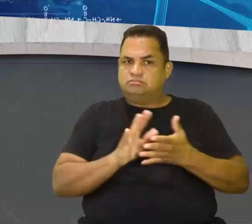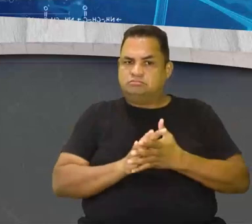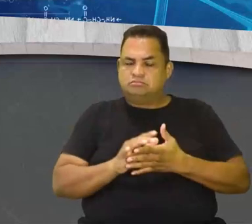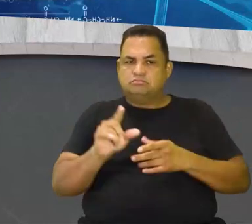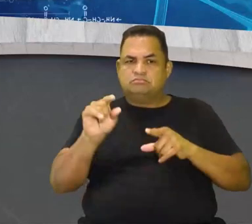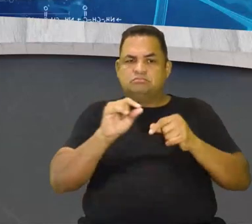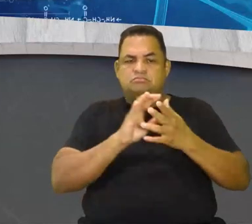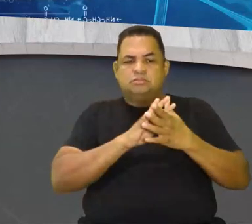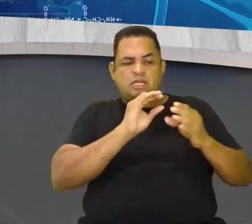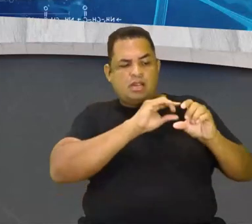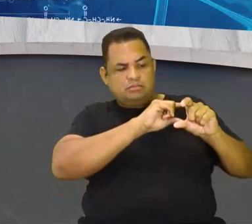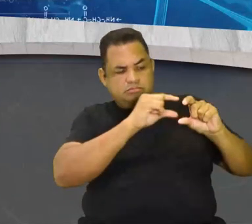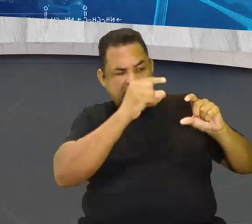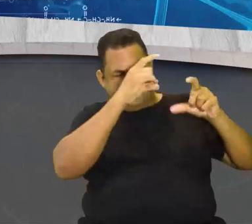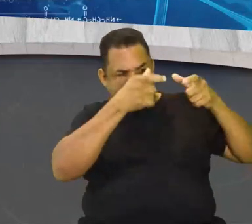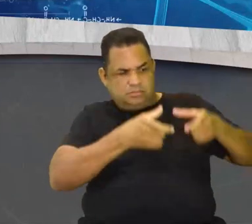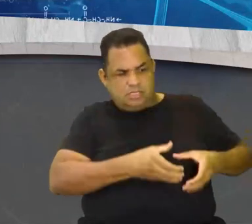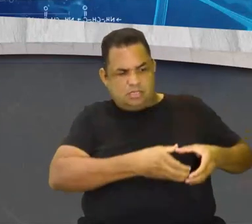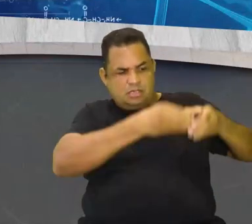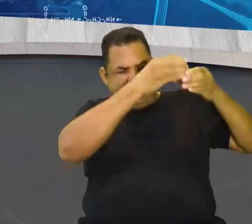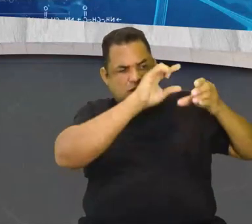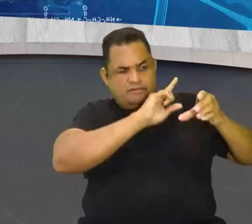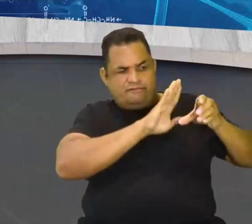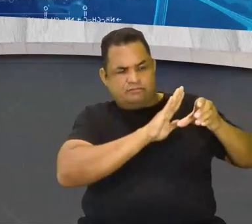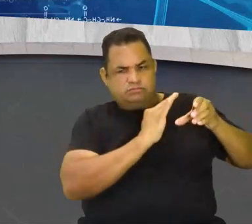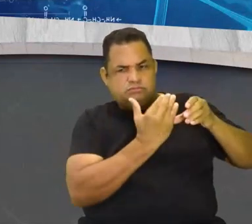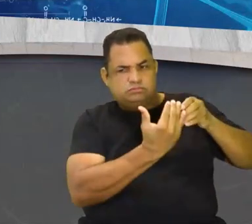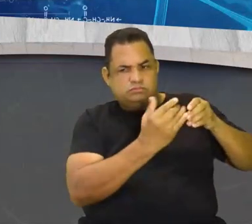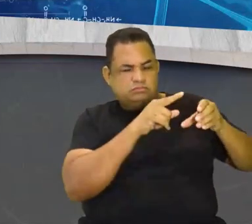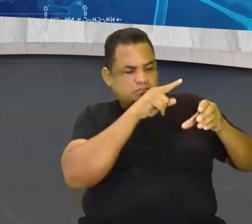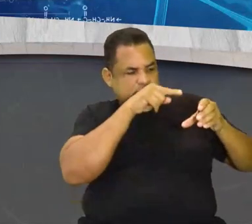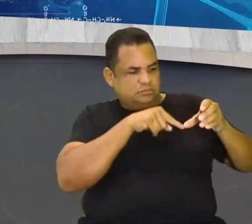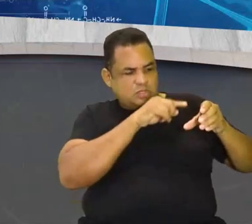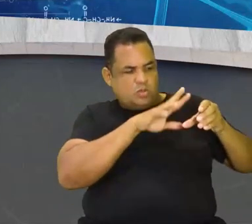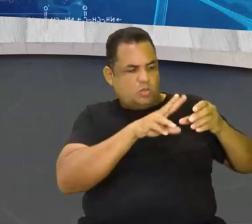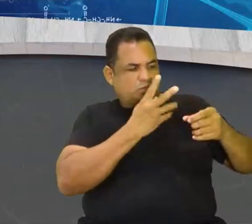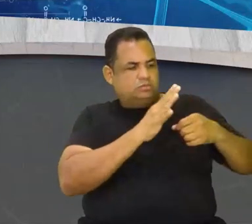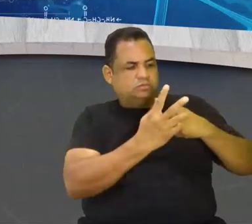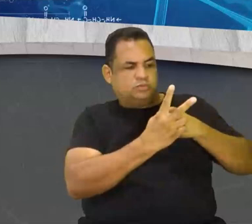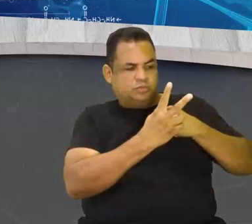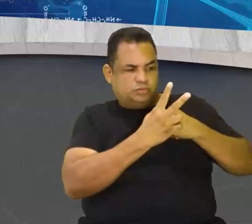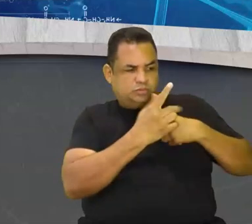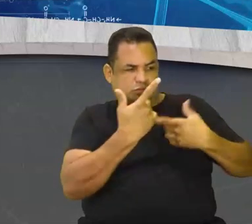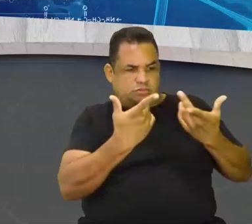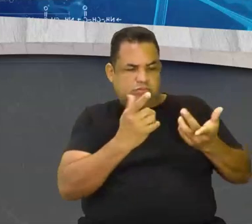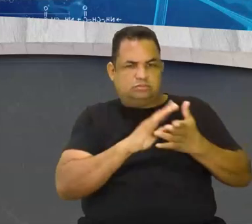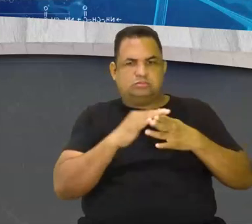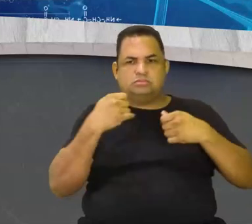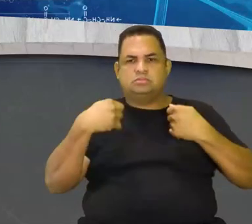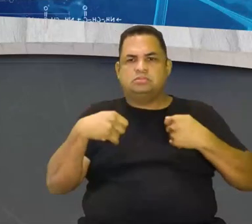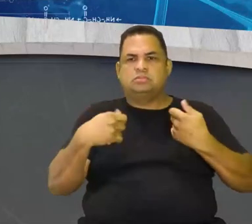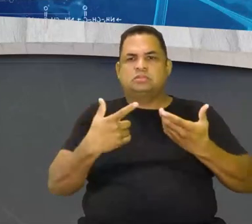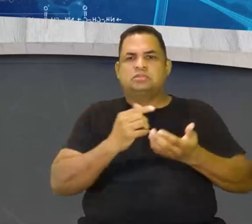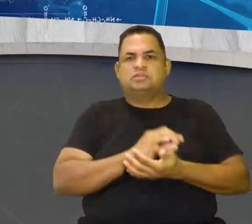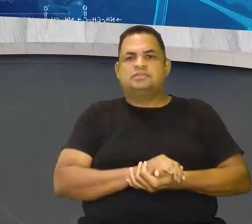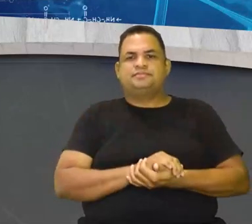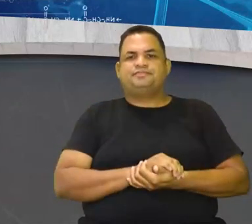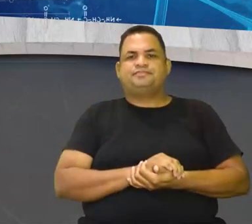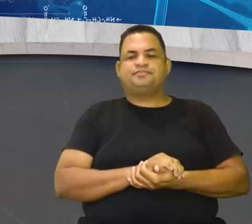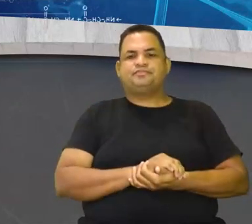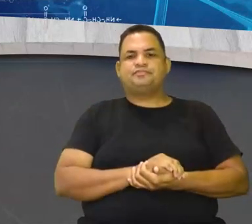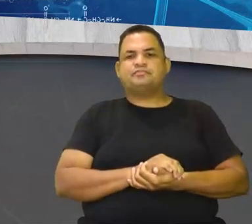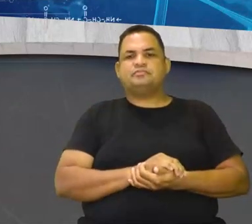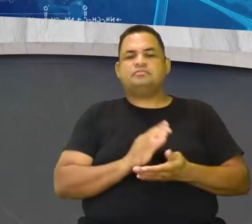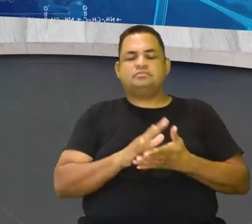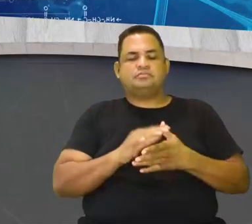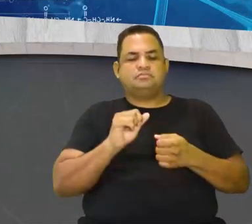no rótulo da água sanitária, que tem lá os cuidados que você deve ter ao manuseá-la. É, e ó, não vai fazer em